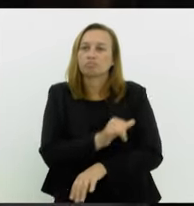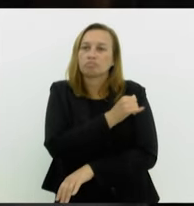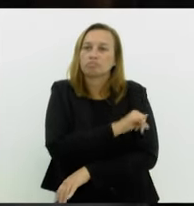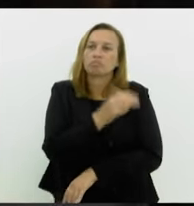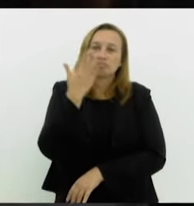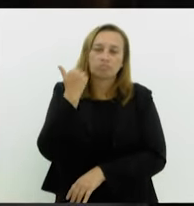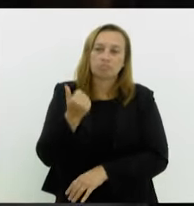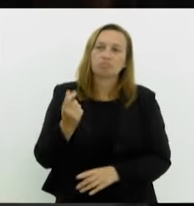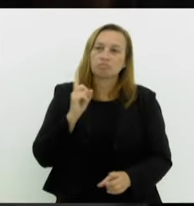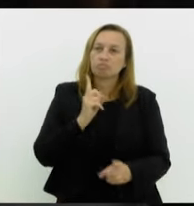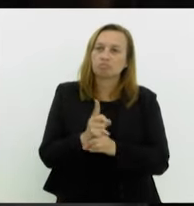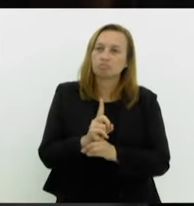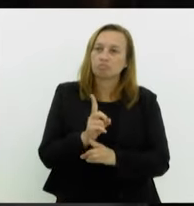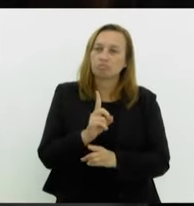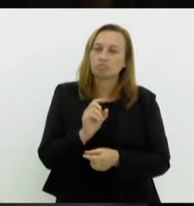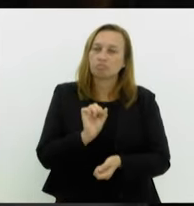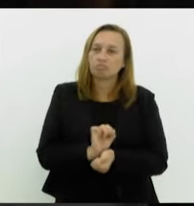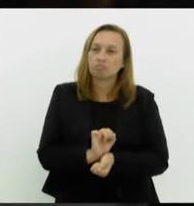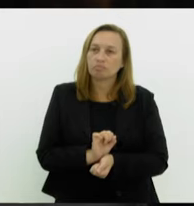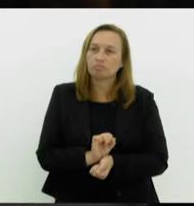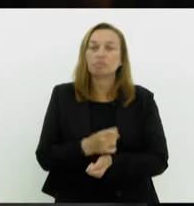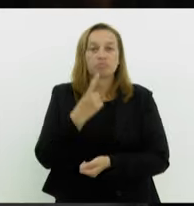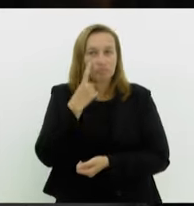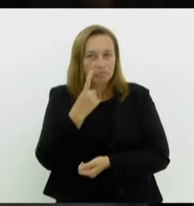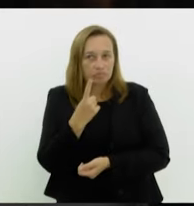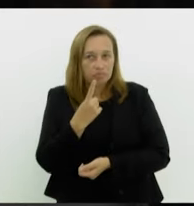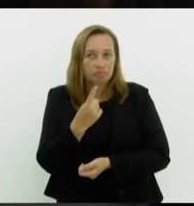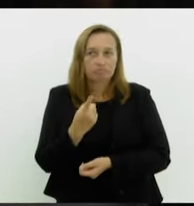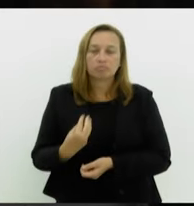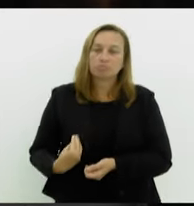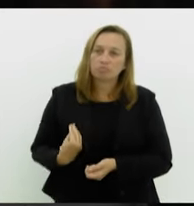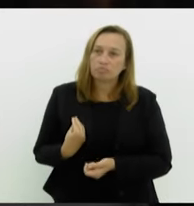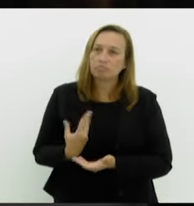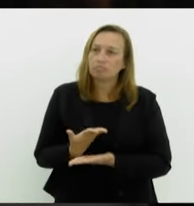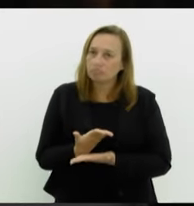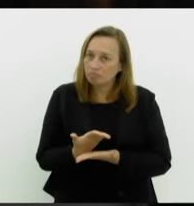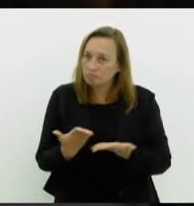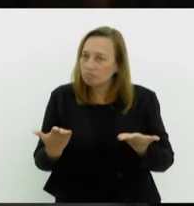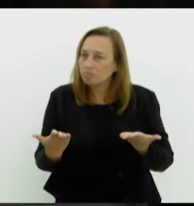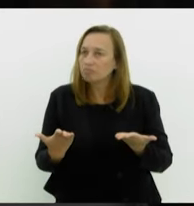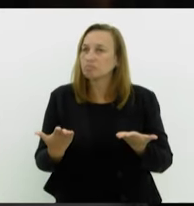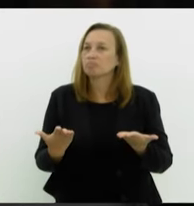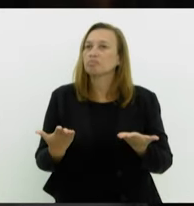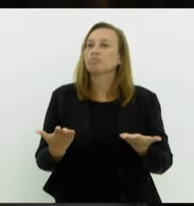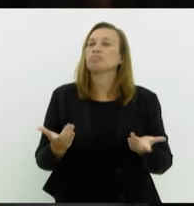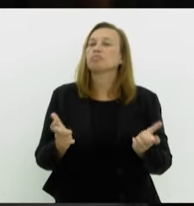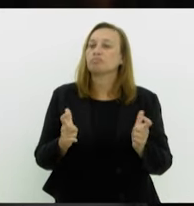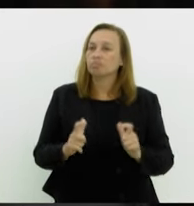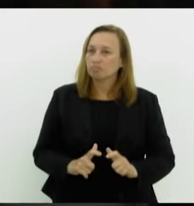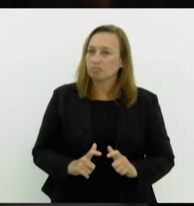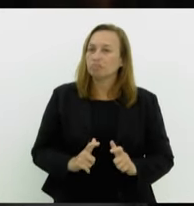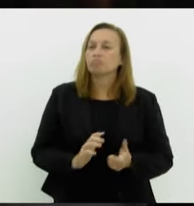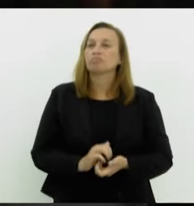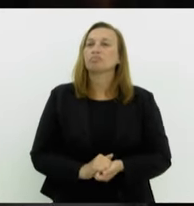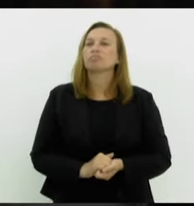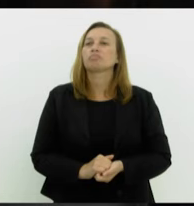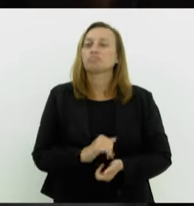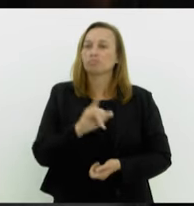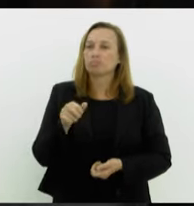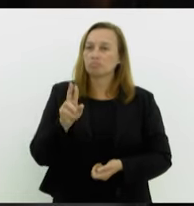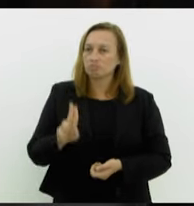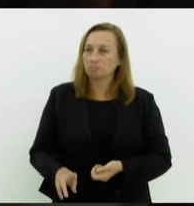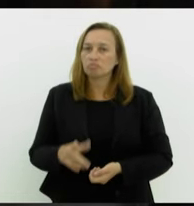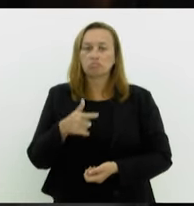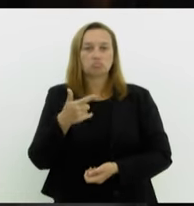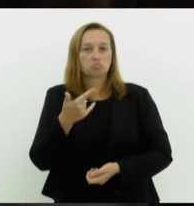sei que esse encontro não vai ficar parado a gente vê pela presença das autoridades que se fizeram aqui presente Ju e eu não tenho